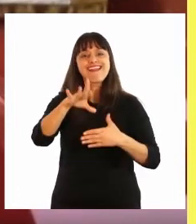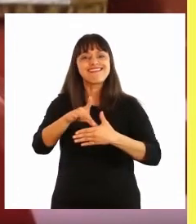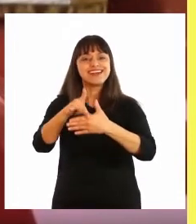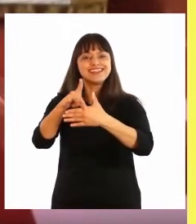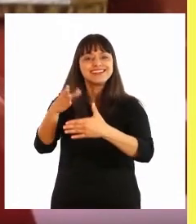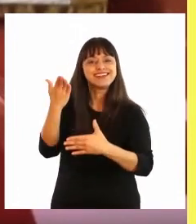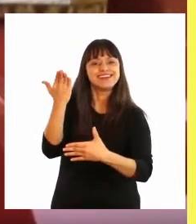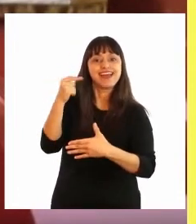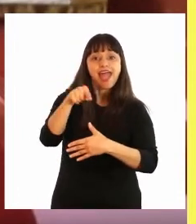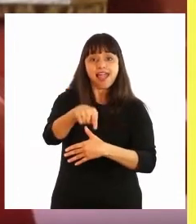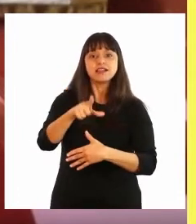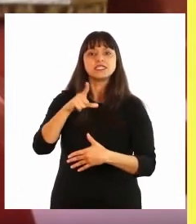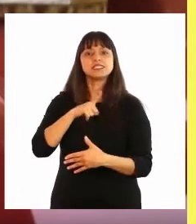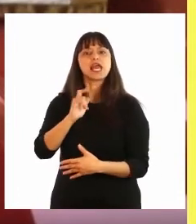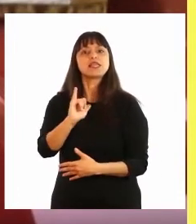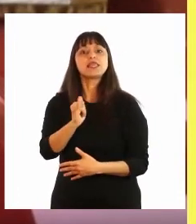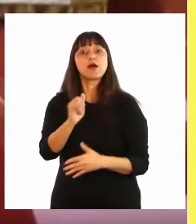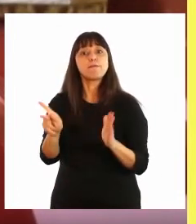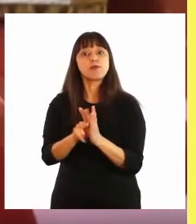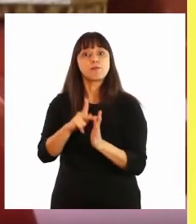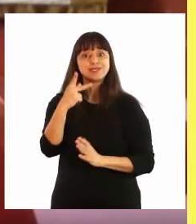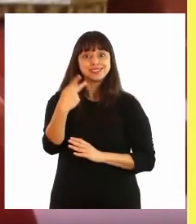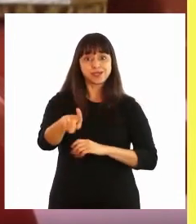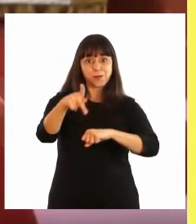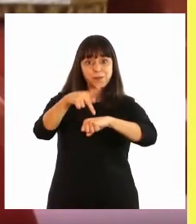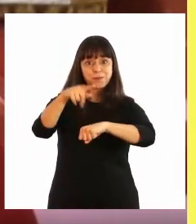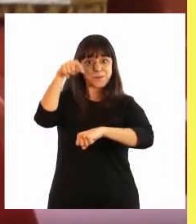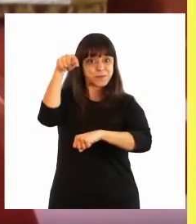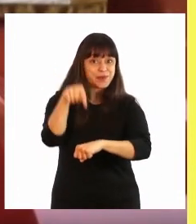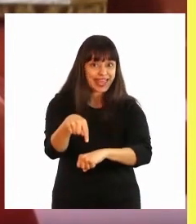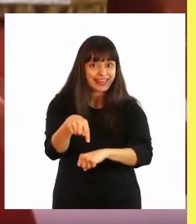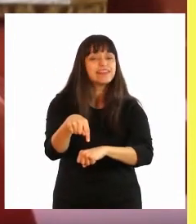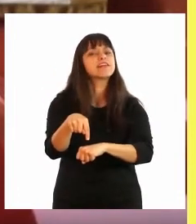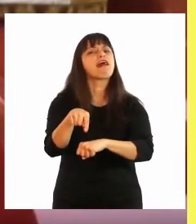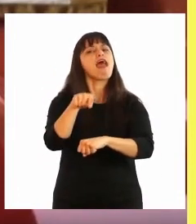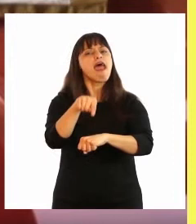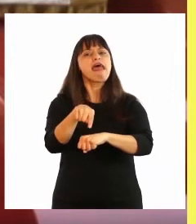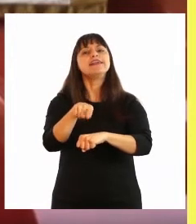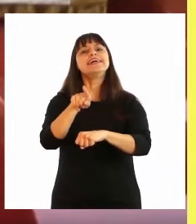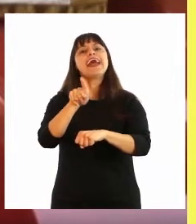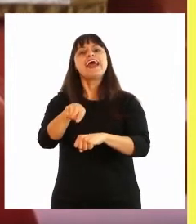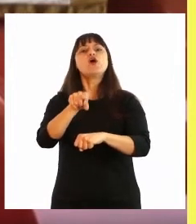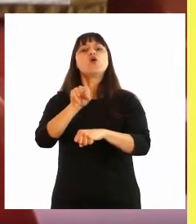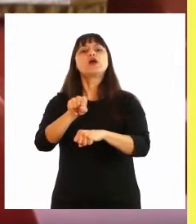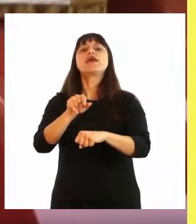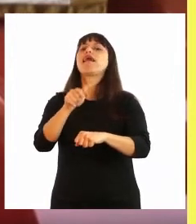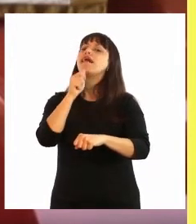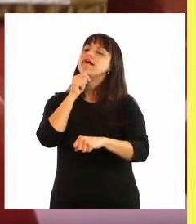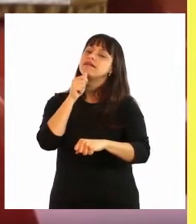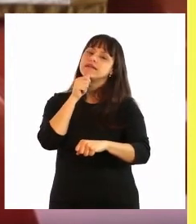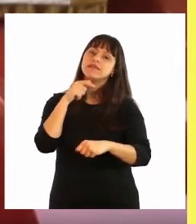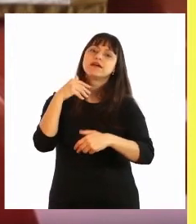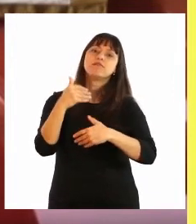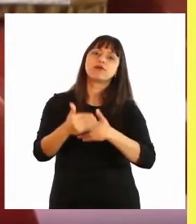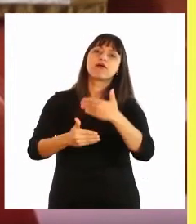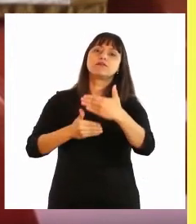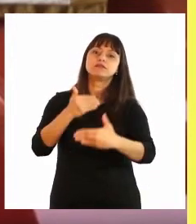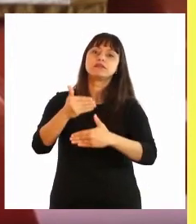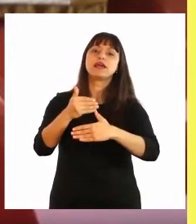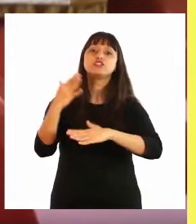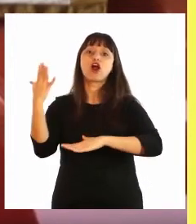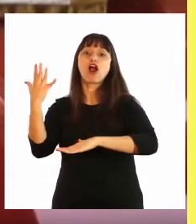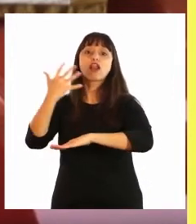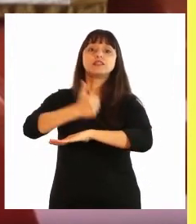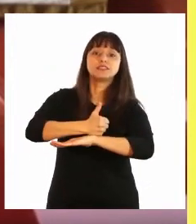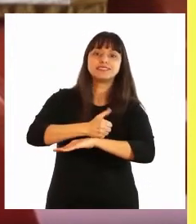e contar a sua própria história também, na minha visão, ele ainda continua nesse processo de colonização. Quando